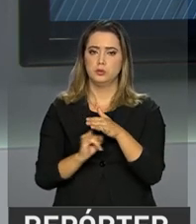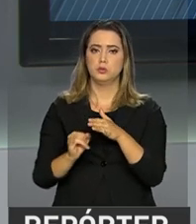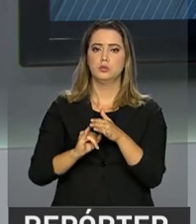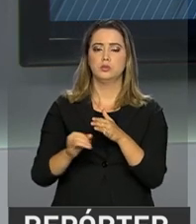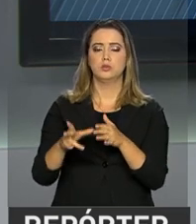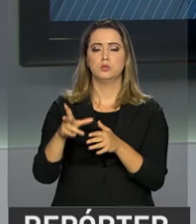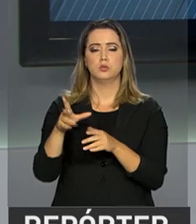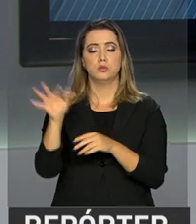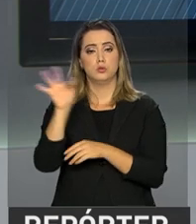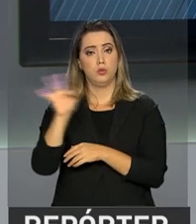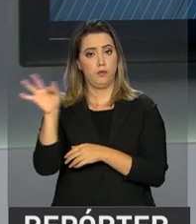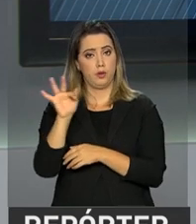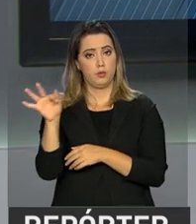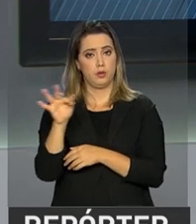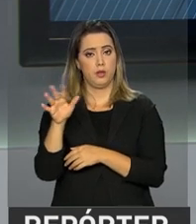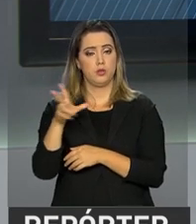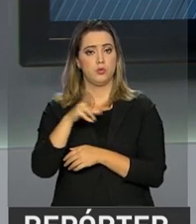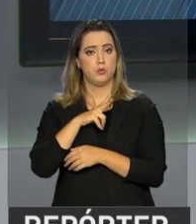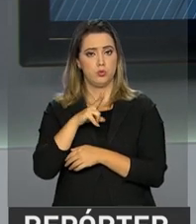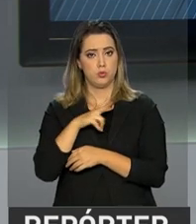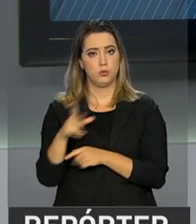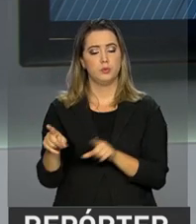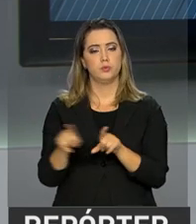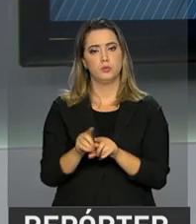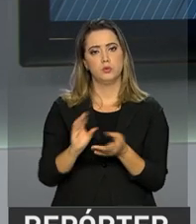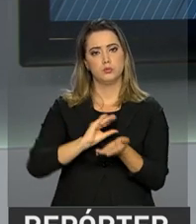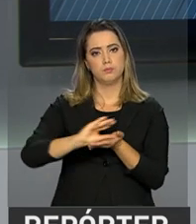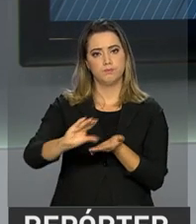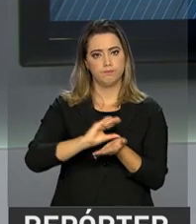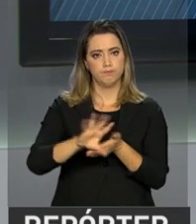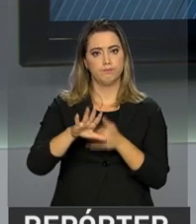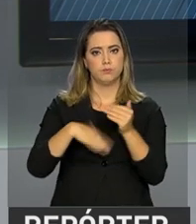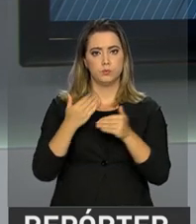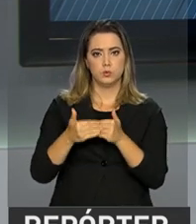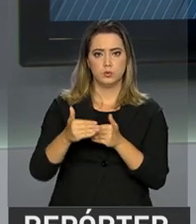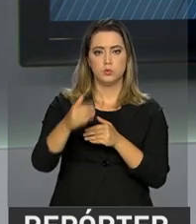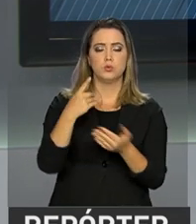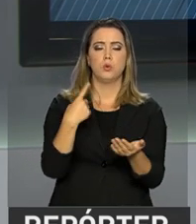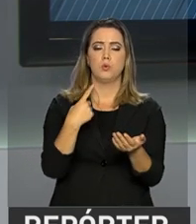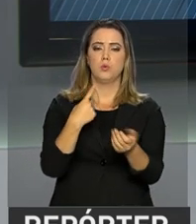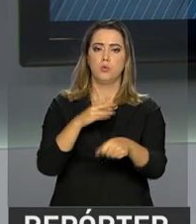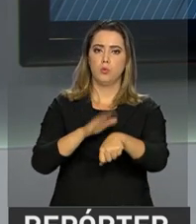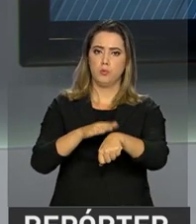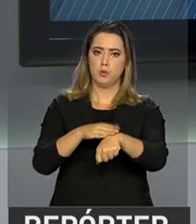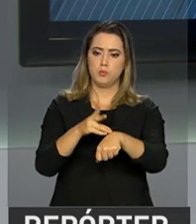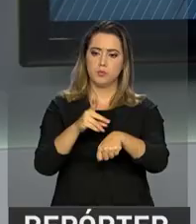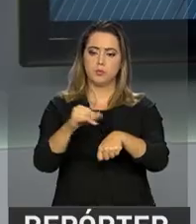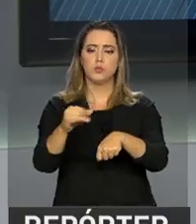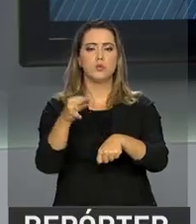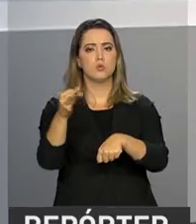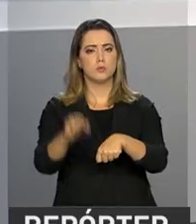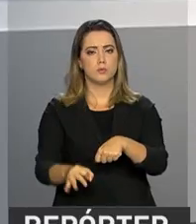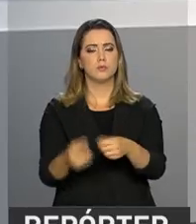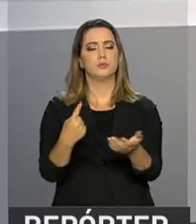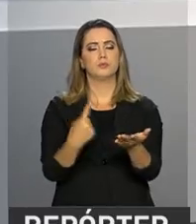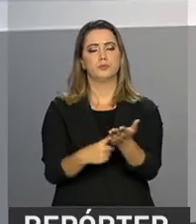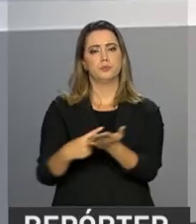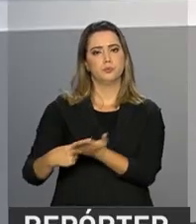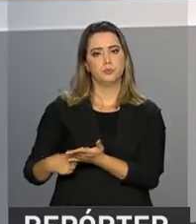superior com esse repasse o ministério da educação mantém o cronograma de liberações para o fies